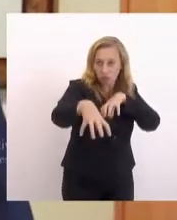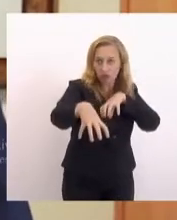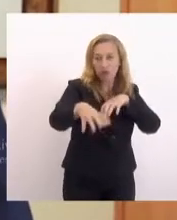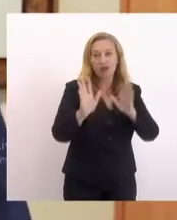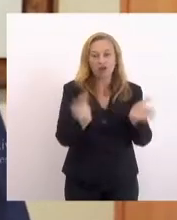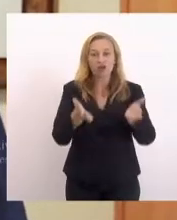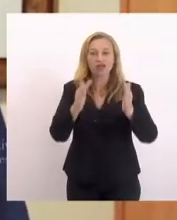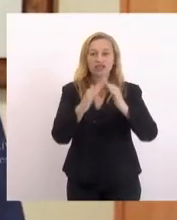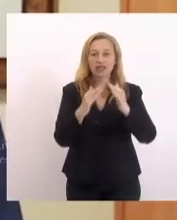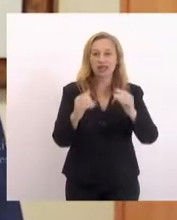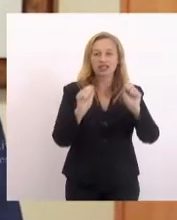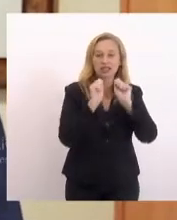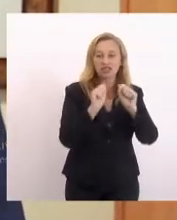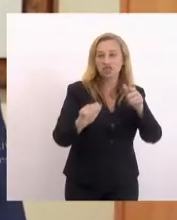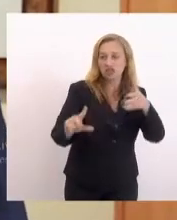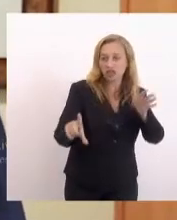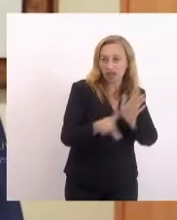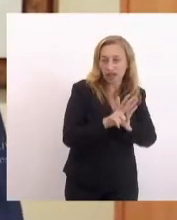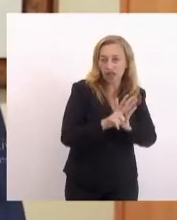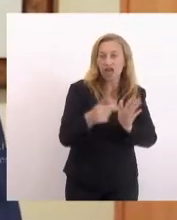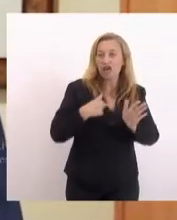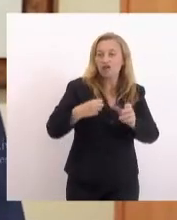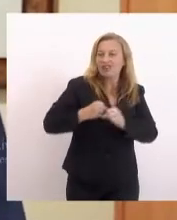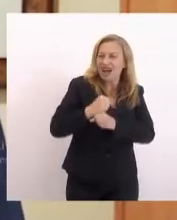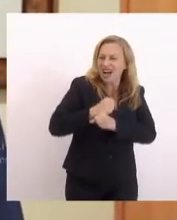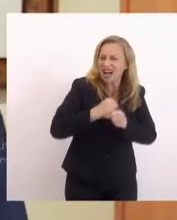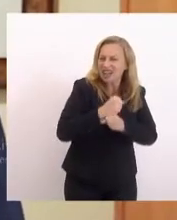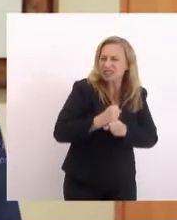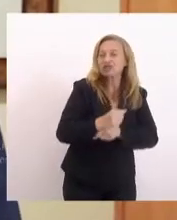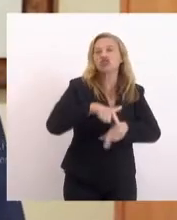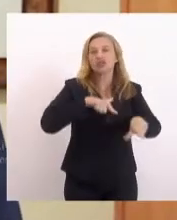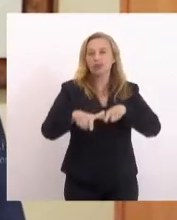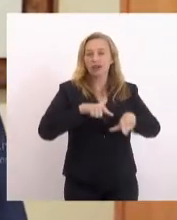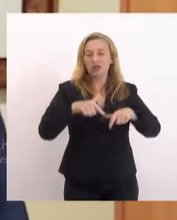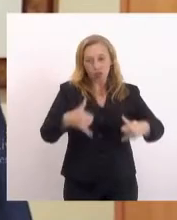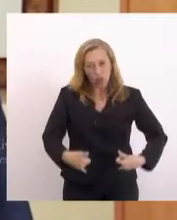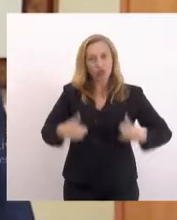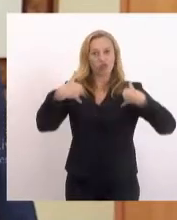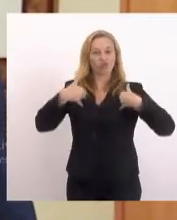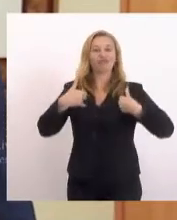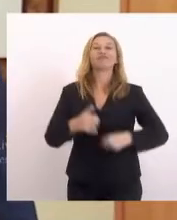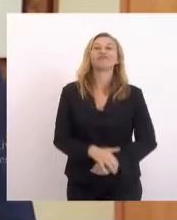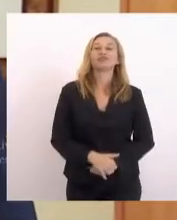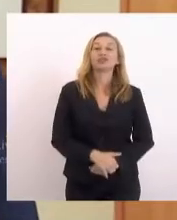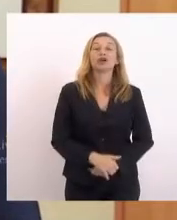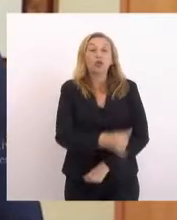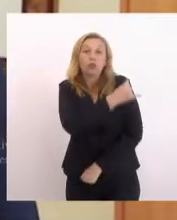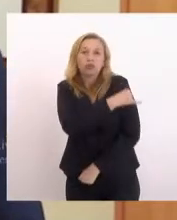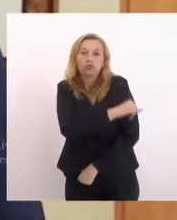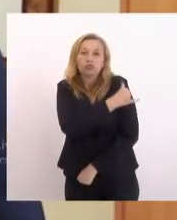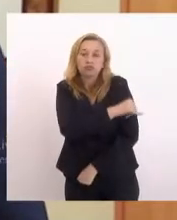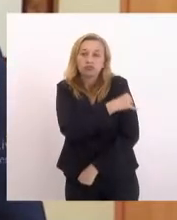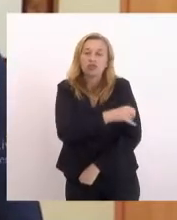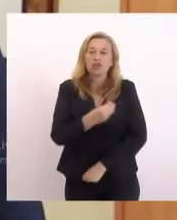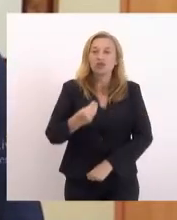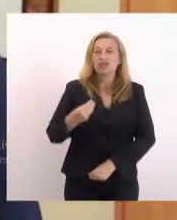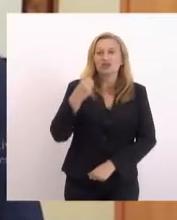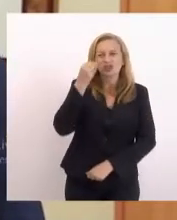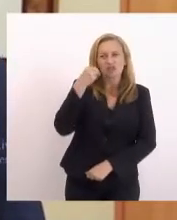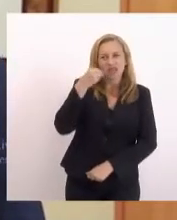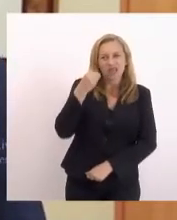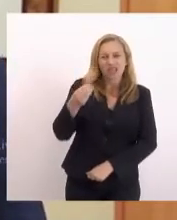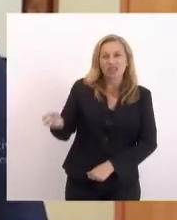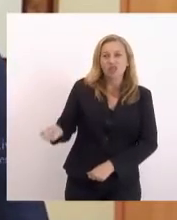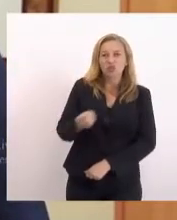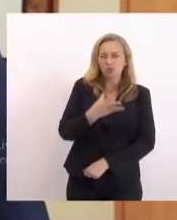Casa Legislativa, por onde trabalhei por anos e do qual muito me orgulho. O Rio de Janeiro vivencia um novo momento